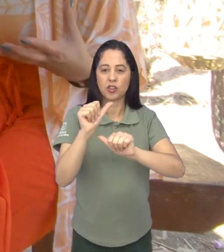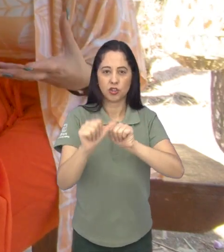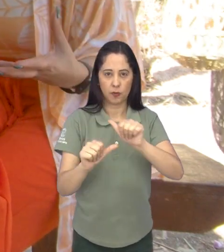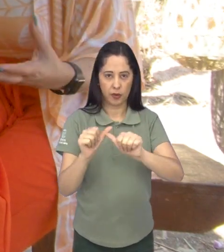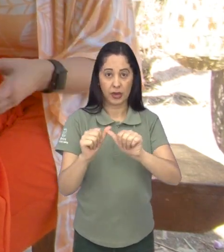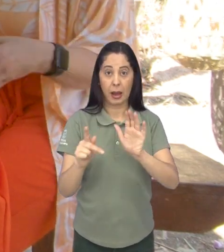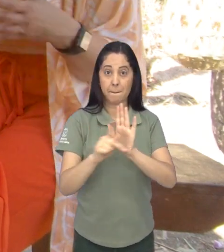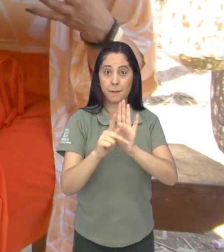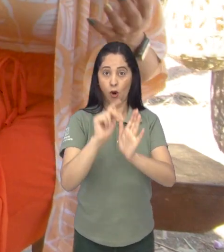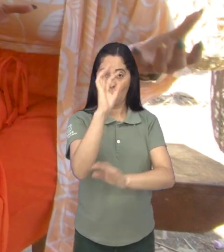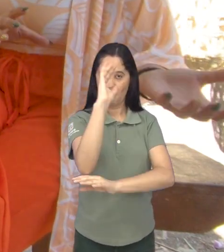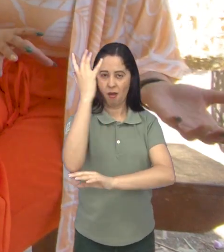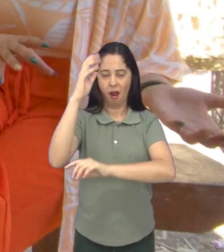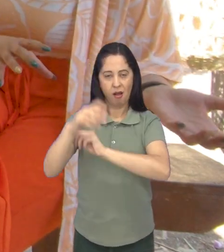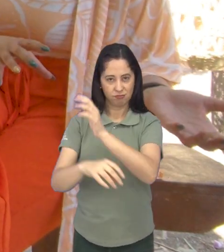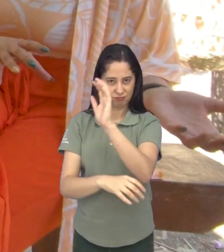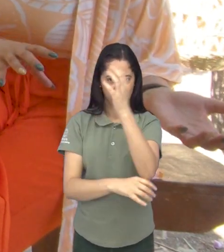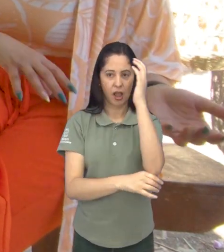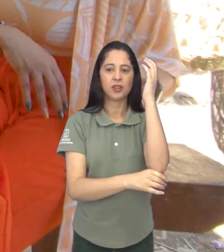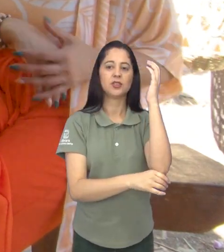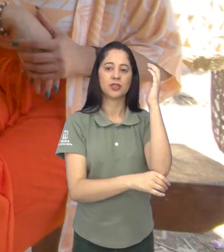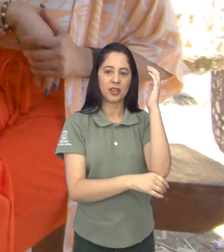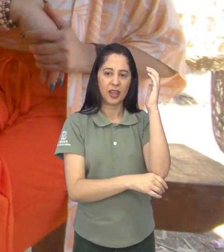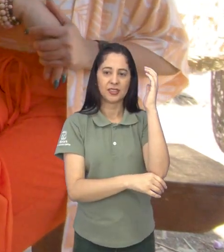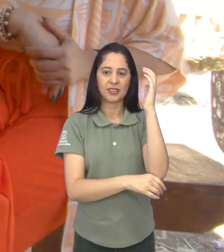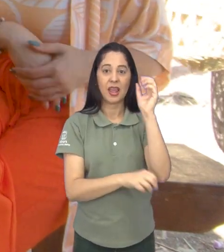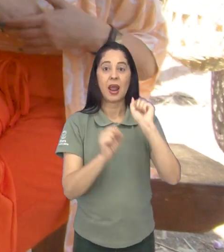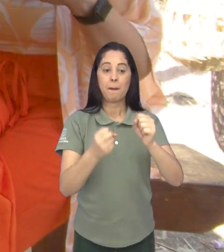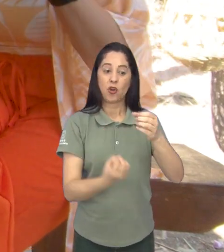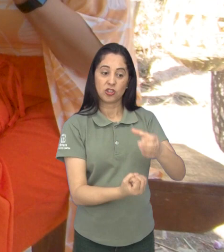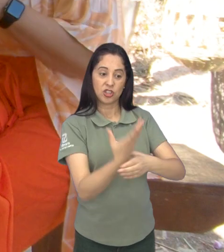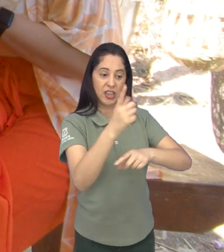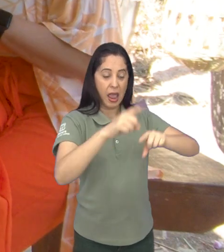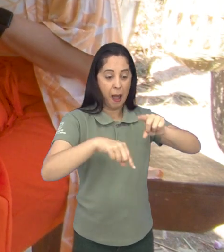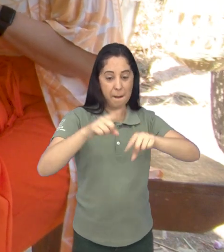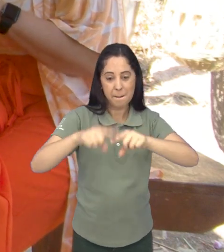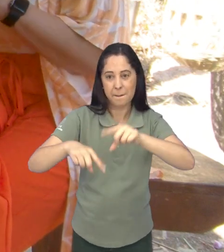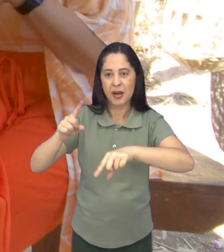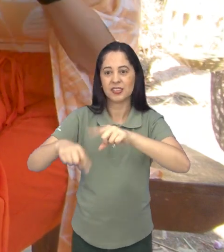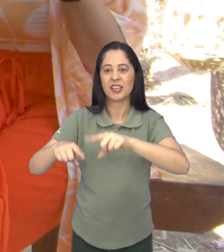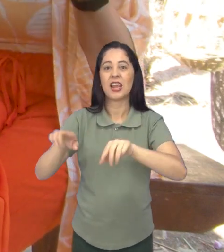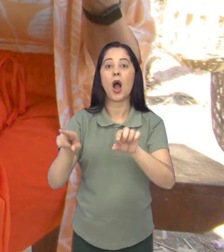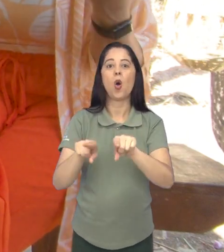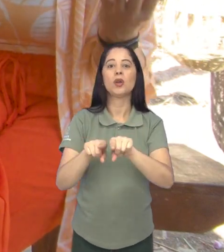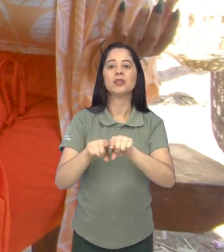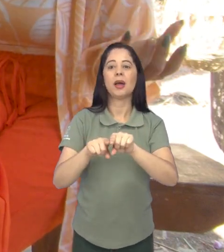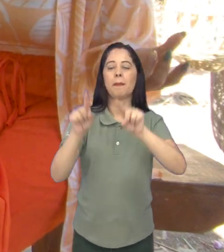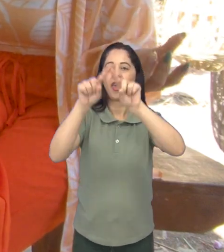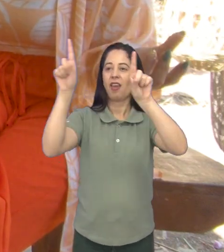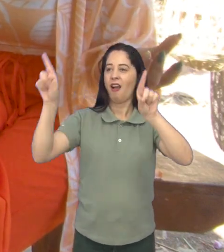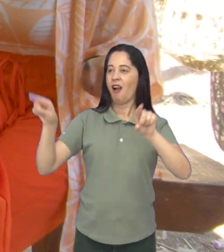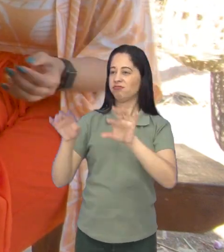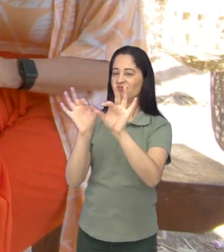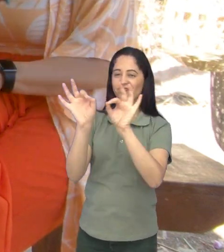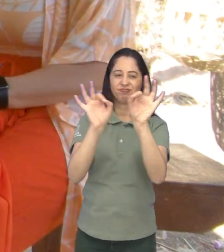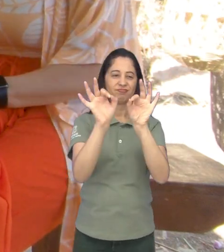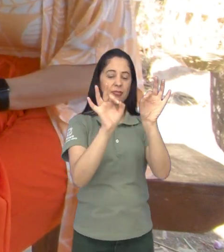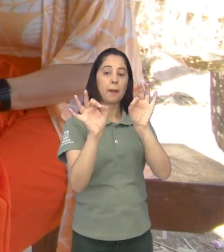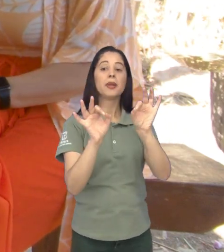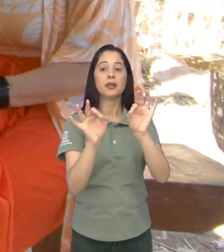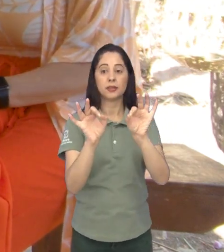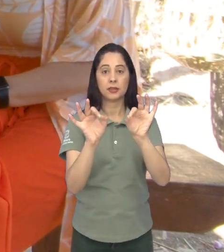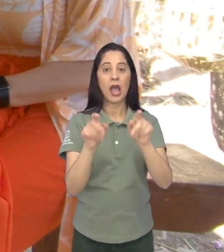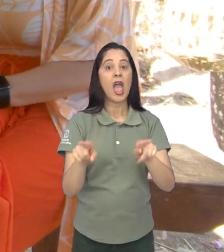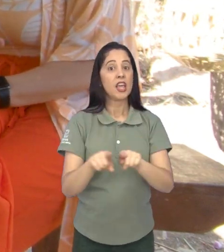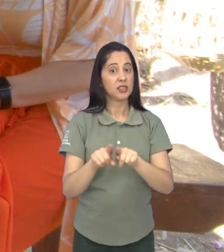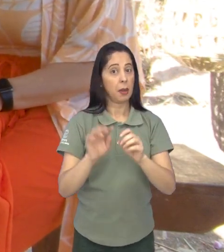transforma, que vem da natureza e cria objetos e também arquitetura. E olha só,